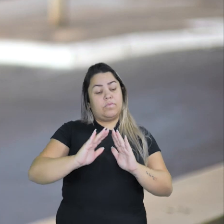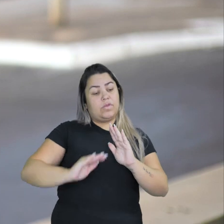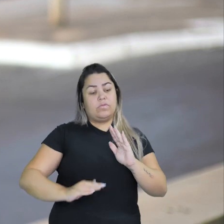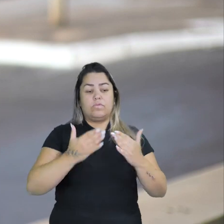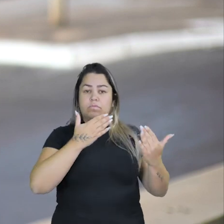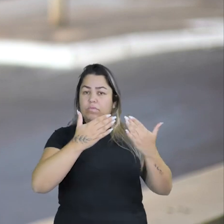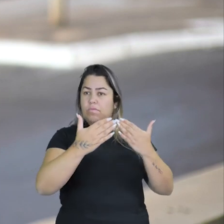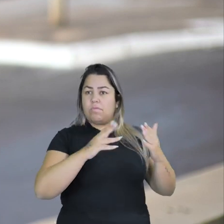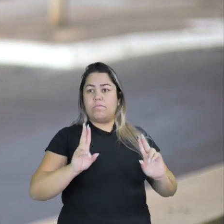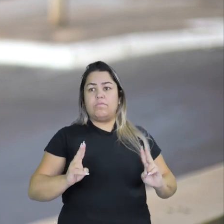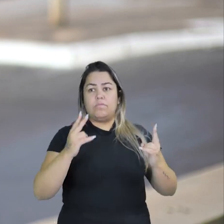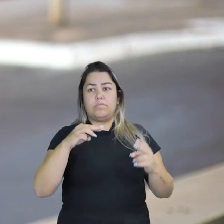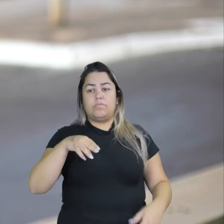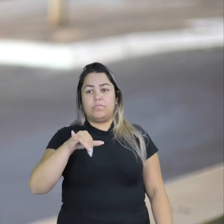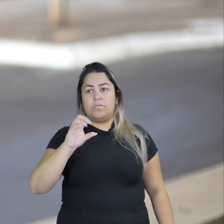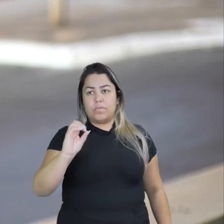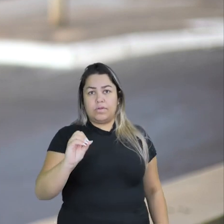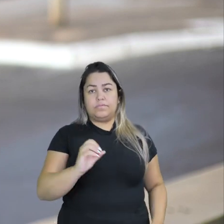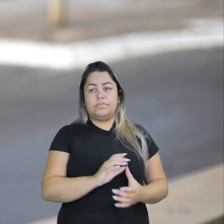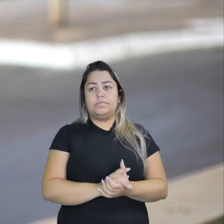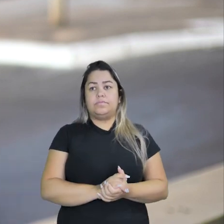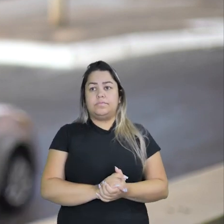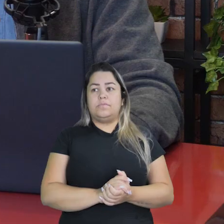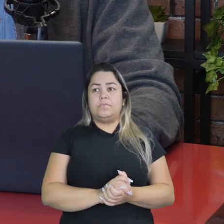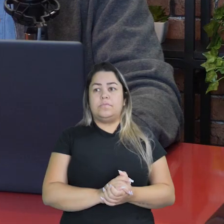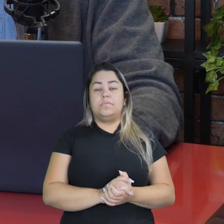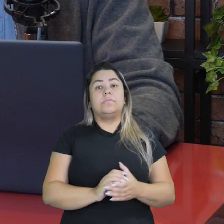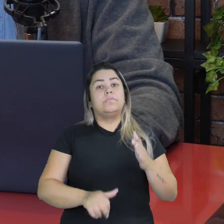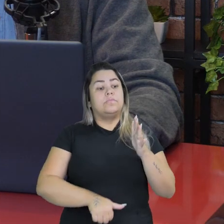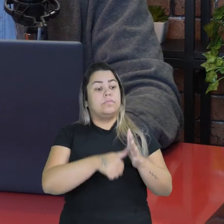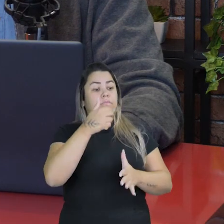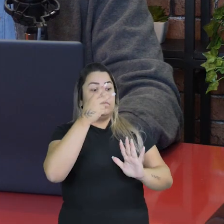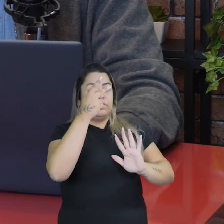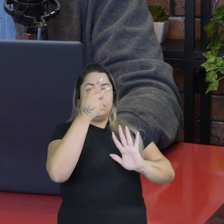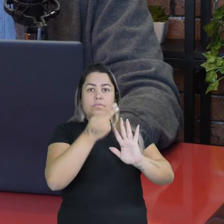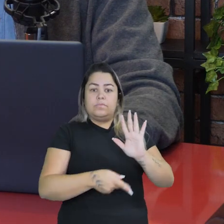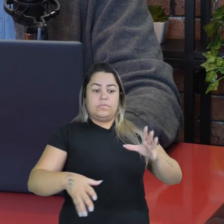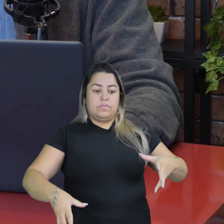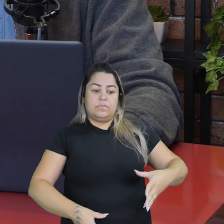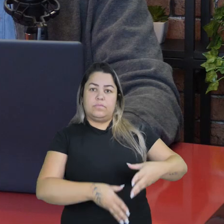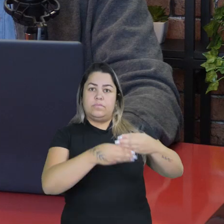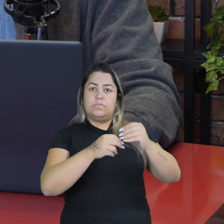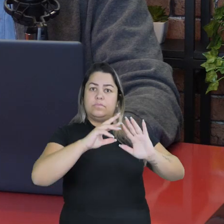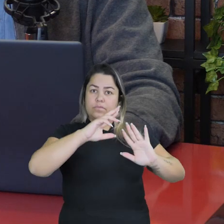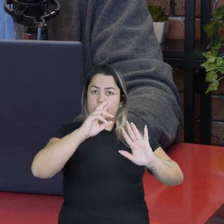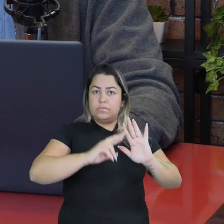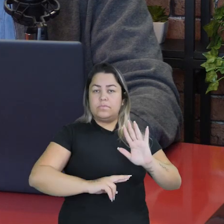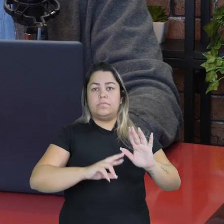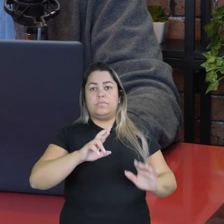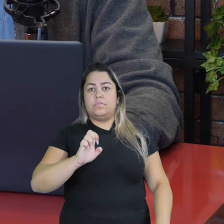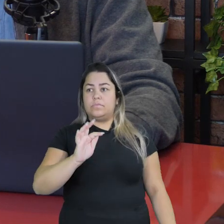0,47%, que é uma baixa quando a gente compara com os preços de maio. E o primeiro projeto de lei complementar